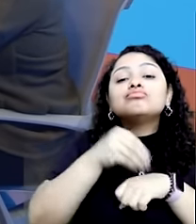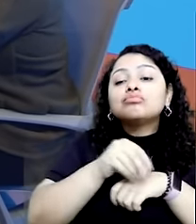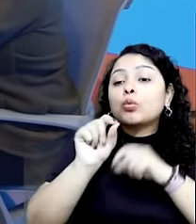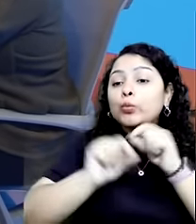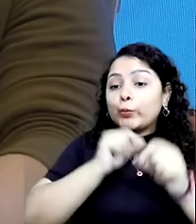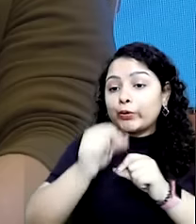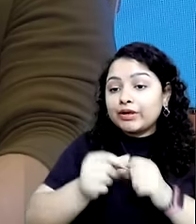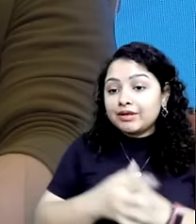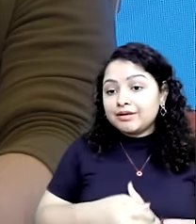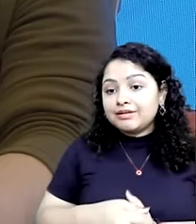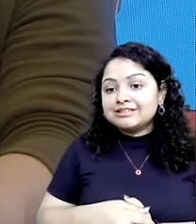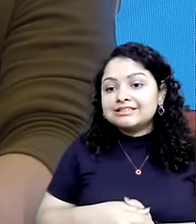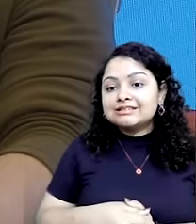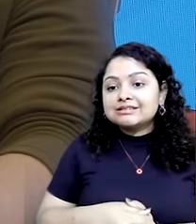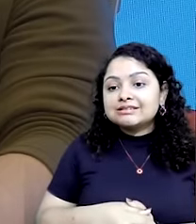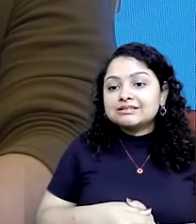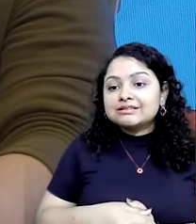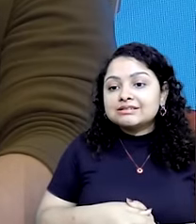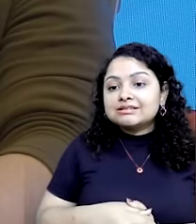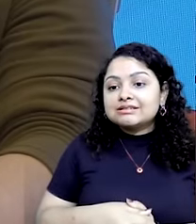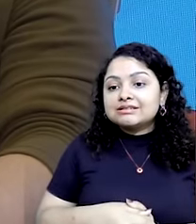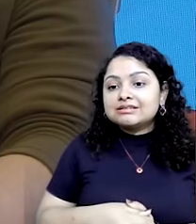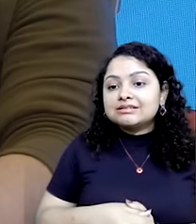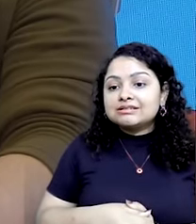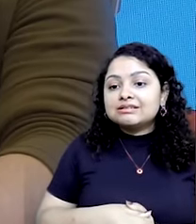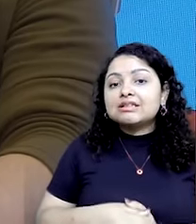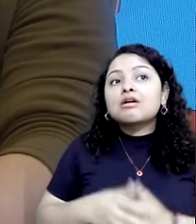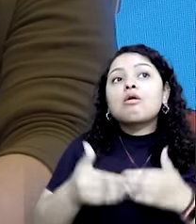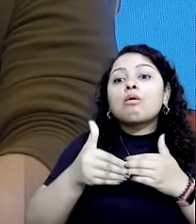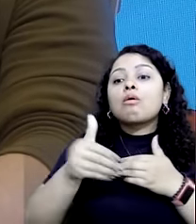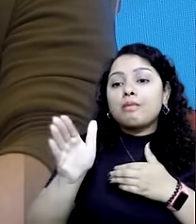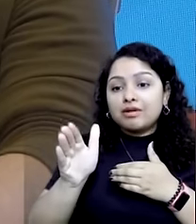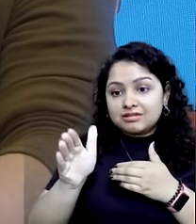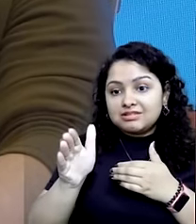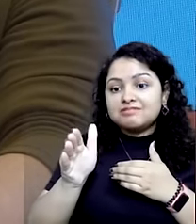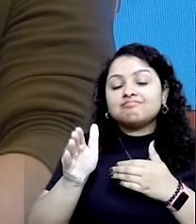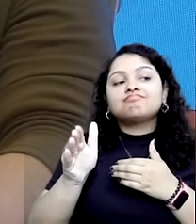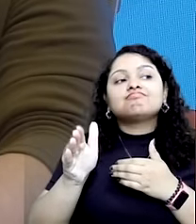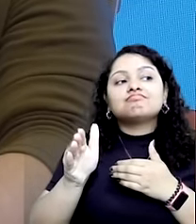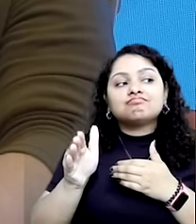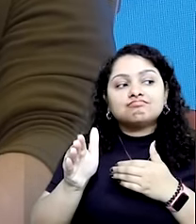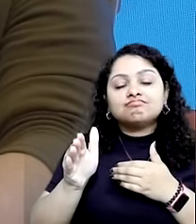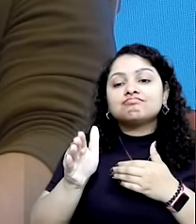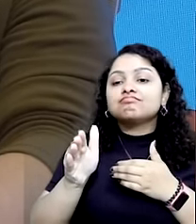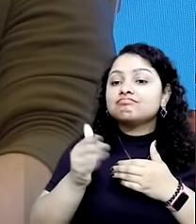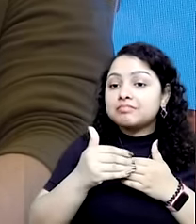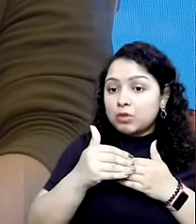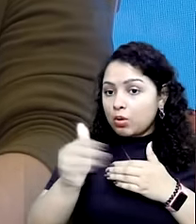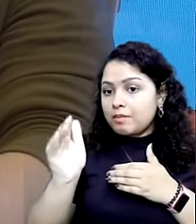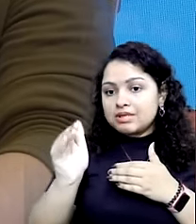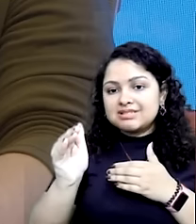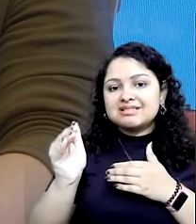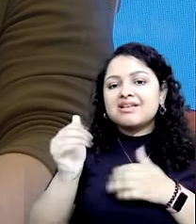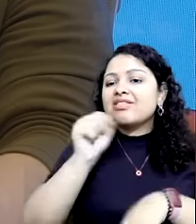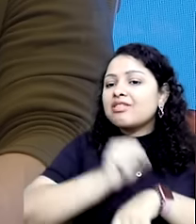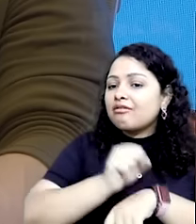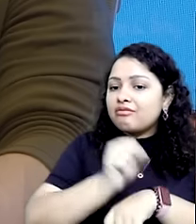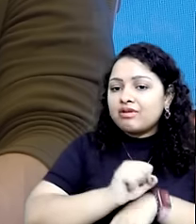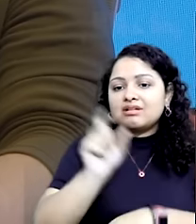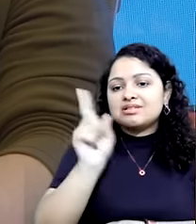entendeu comece do início mas comece não fique esperando muita muita coisa não precisa esperar Milagres